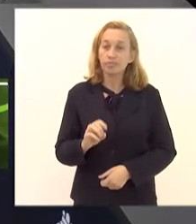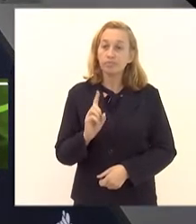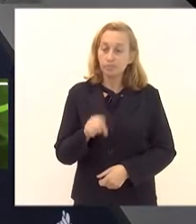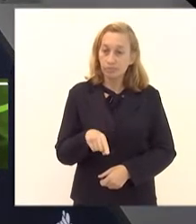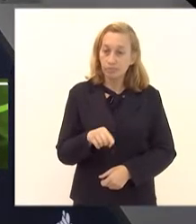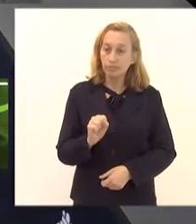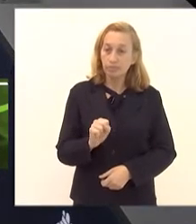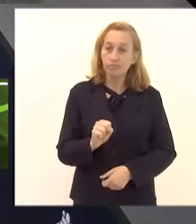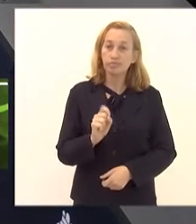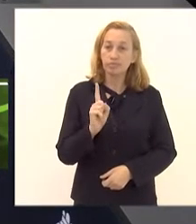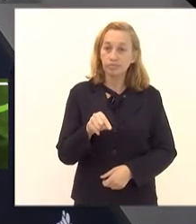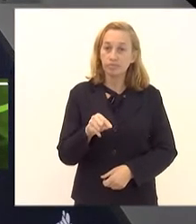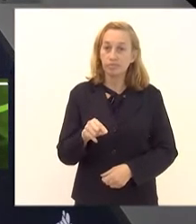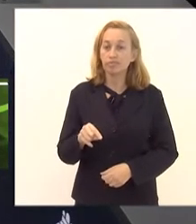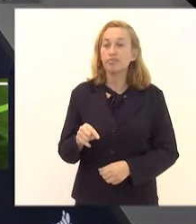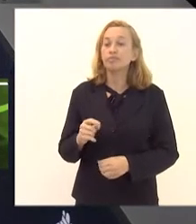Sim,